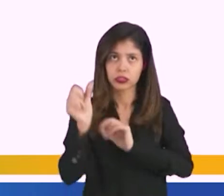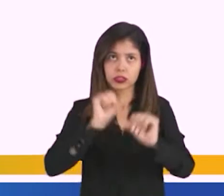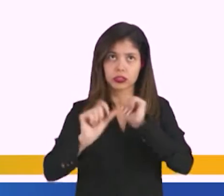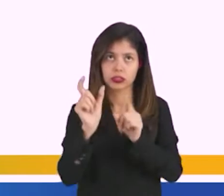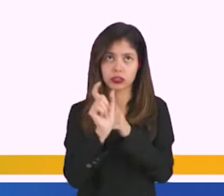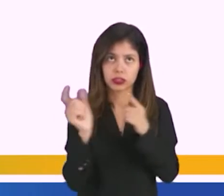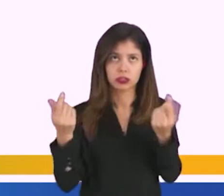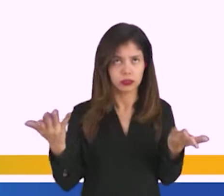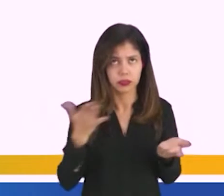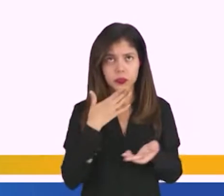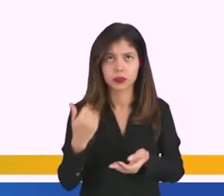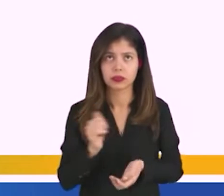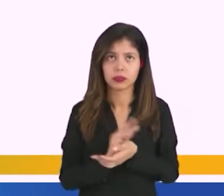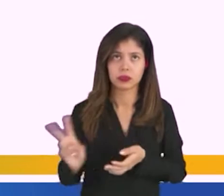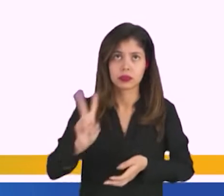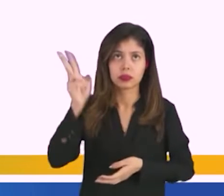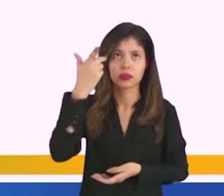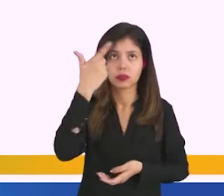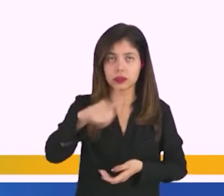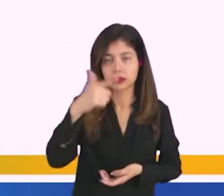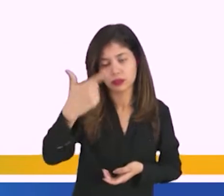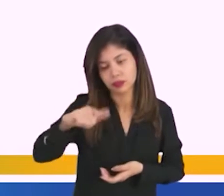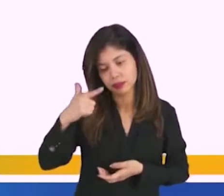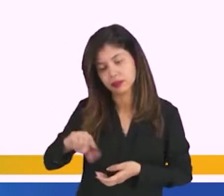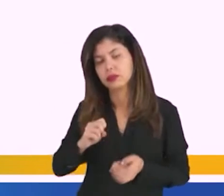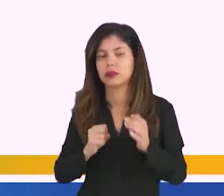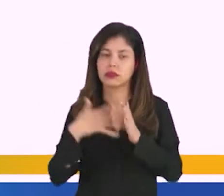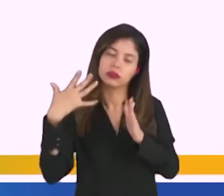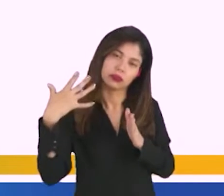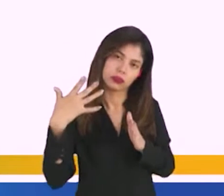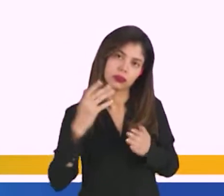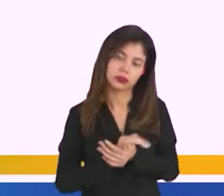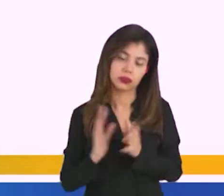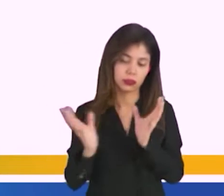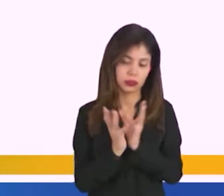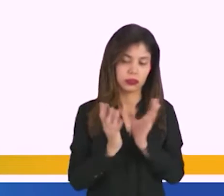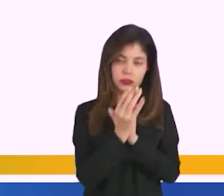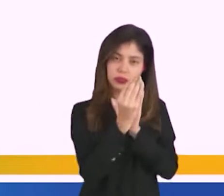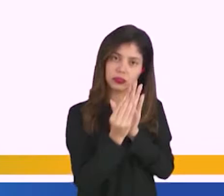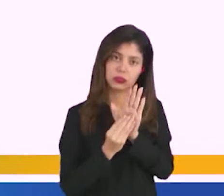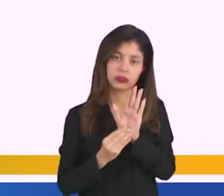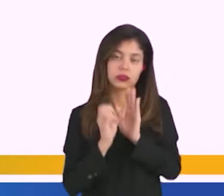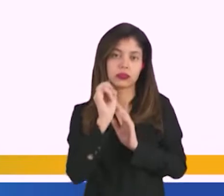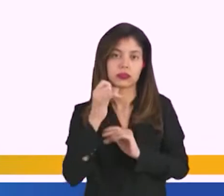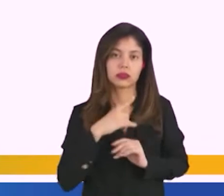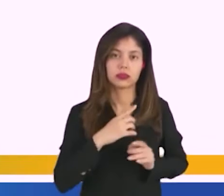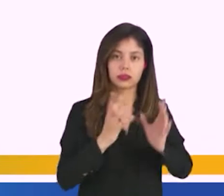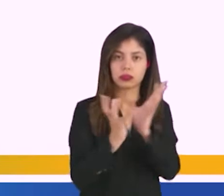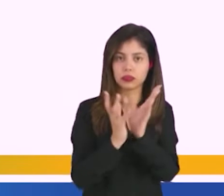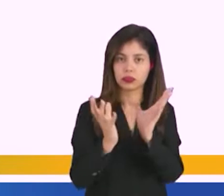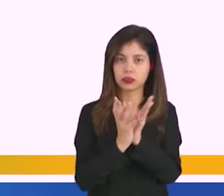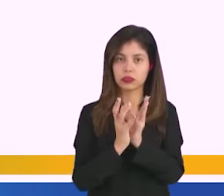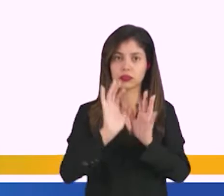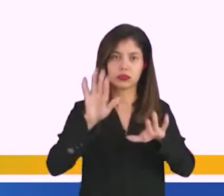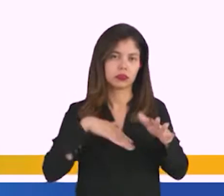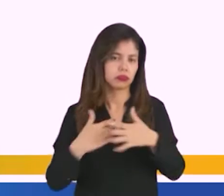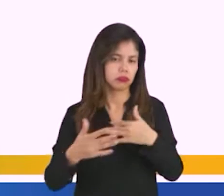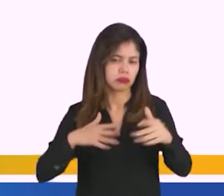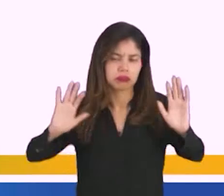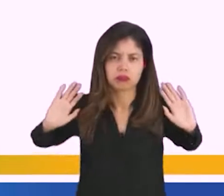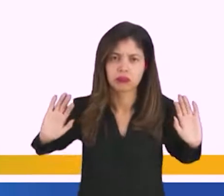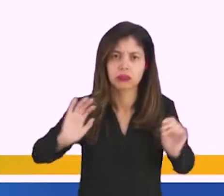em palavras miúdas, é o valor que se repete mais vezes no conjunto de dados. Então, por exemplo, se temos um conjunto de dados